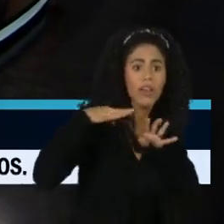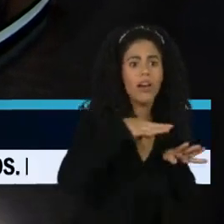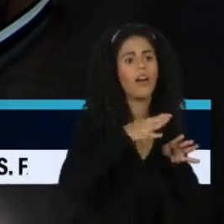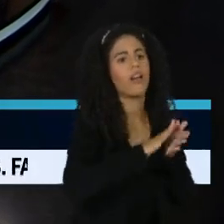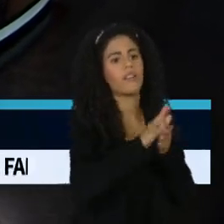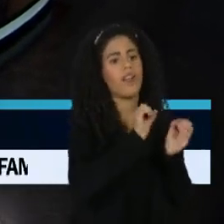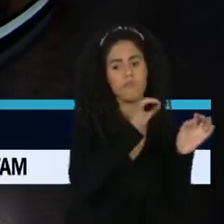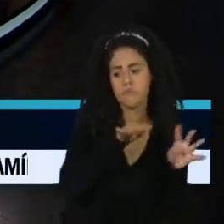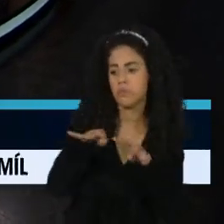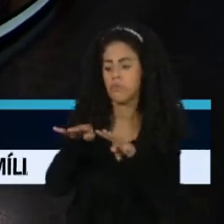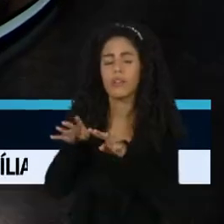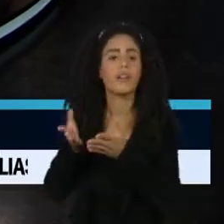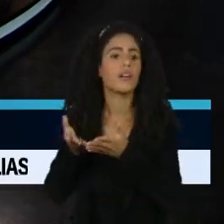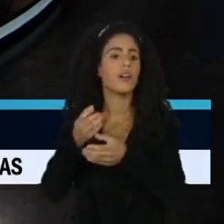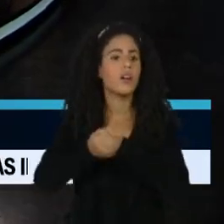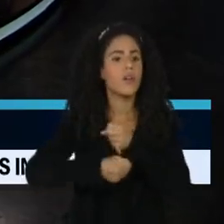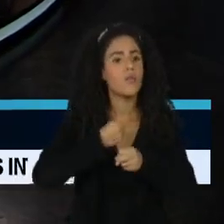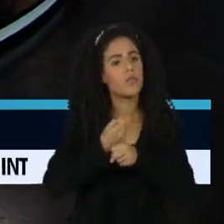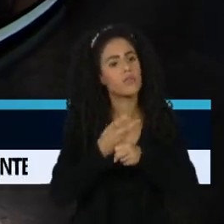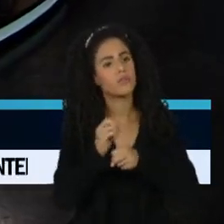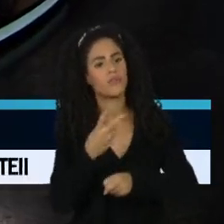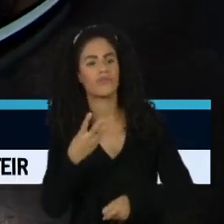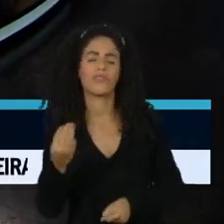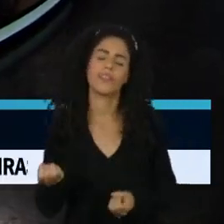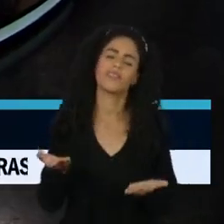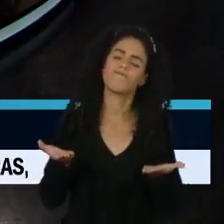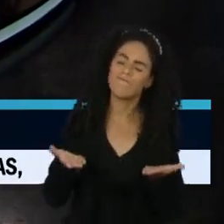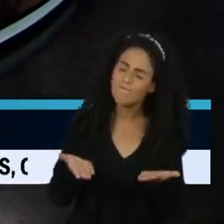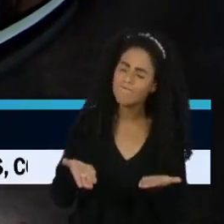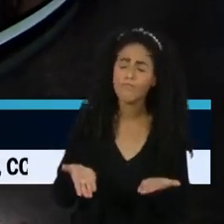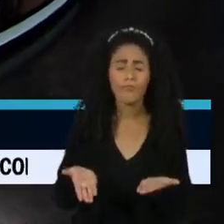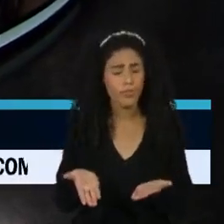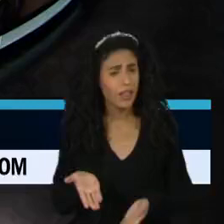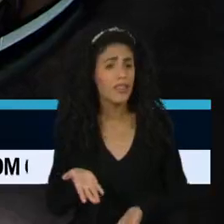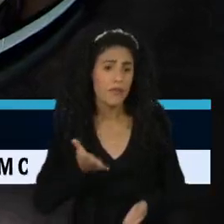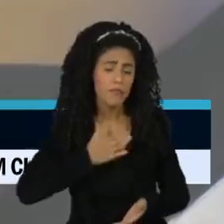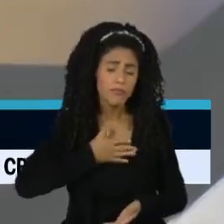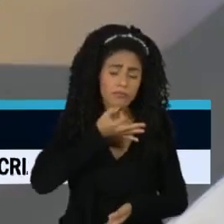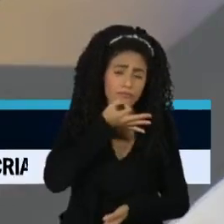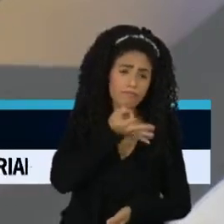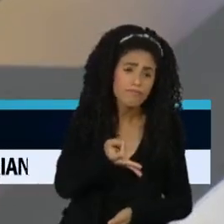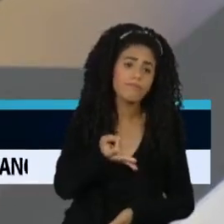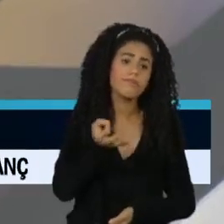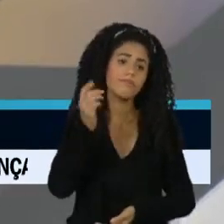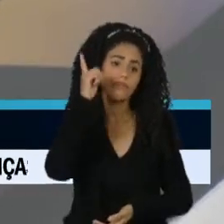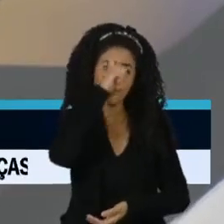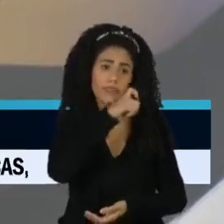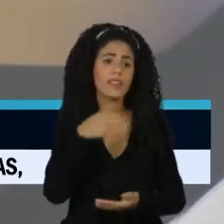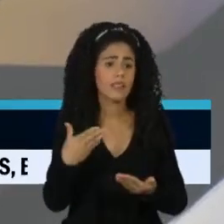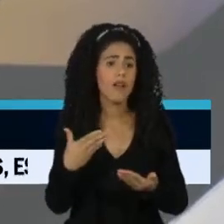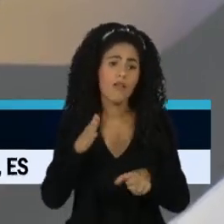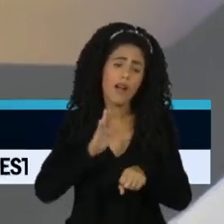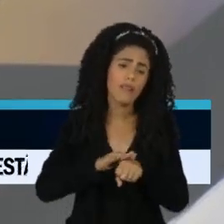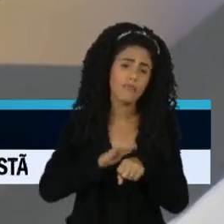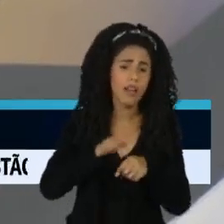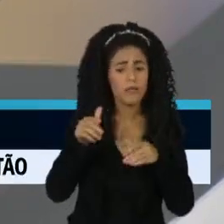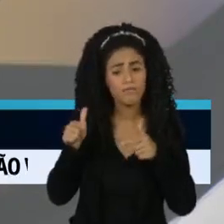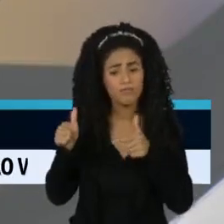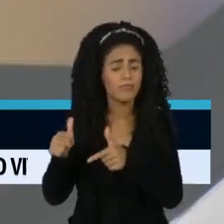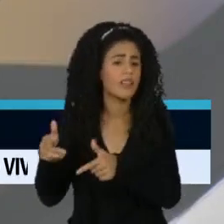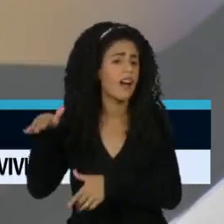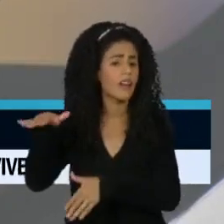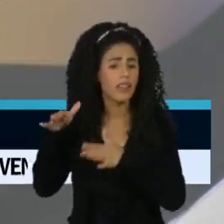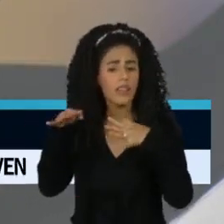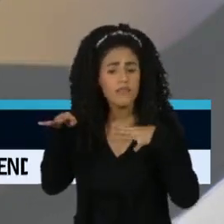para o ano de 2023 e para adiante. Então, infelizmente, eu acho que é proposital essa tentativa